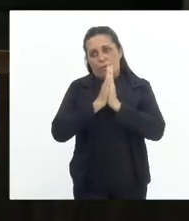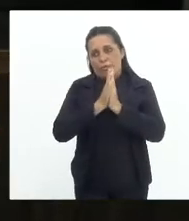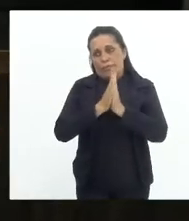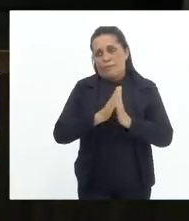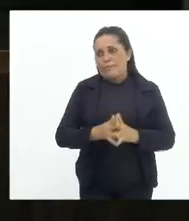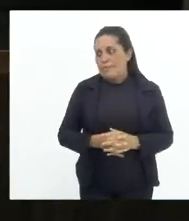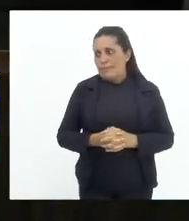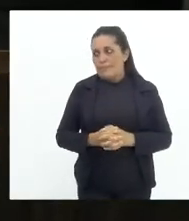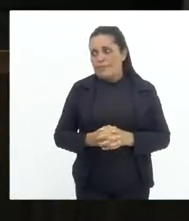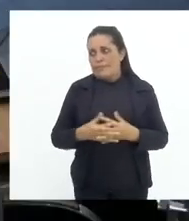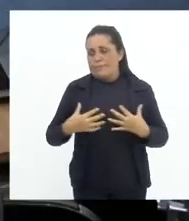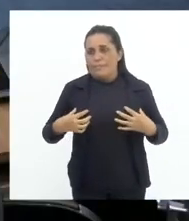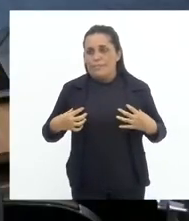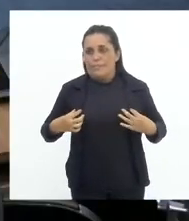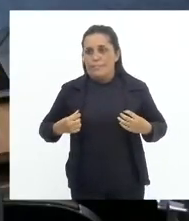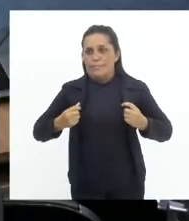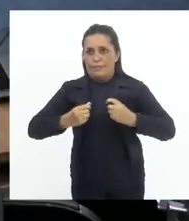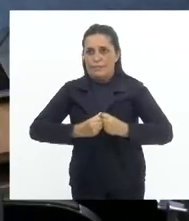favor